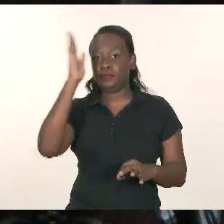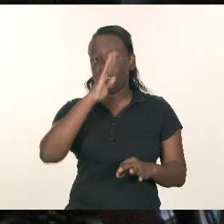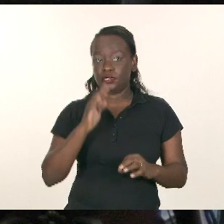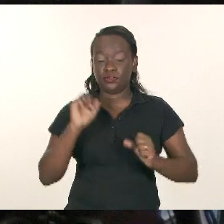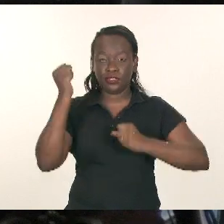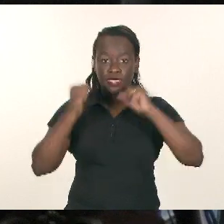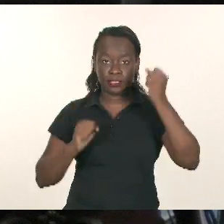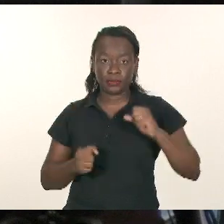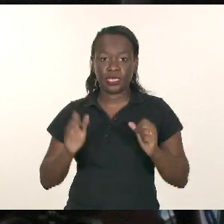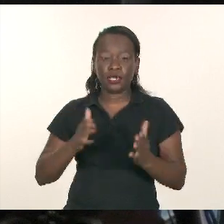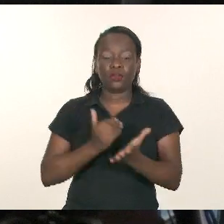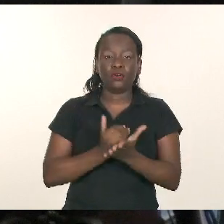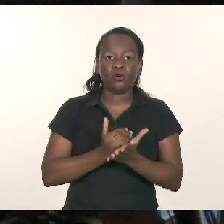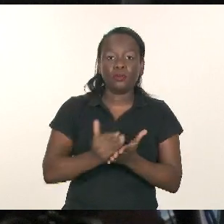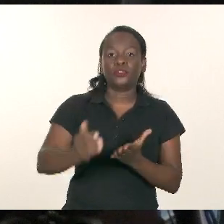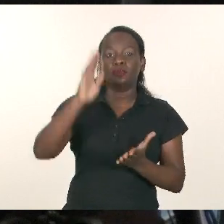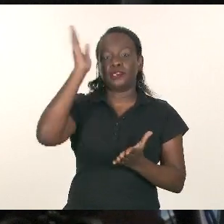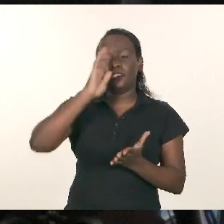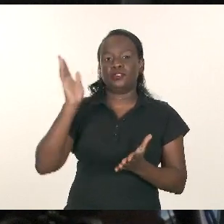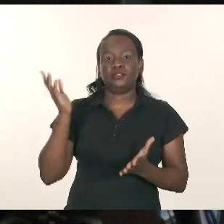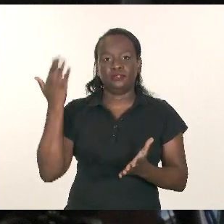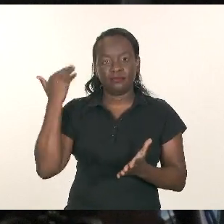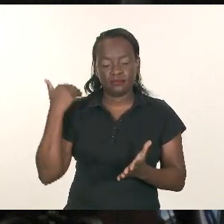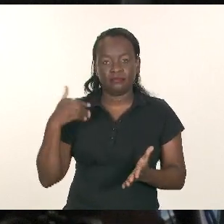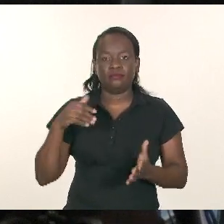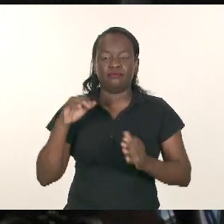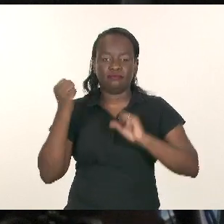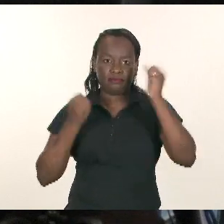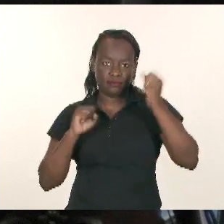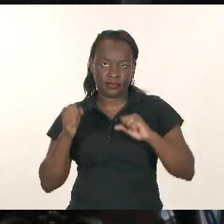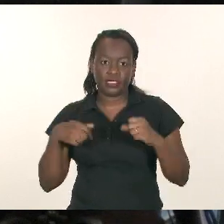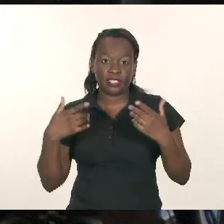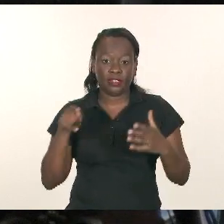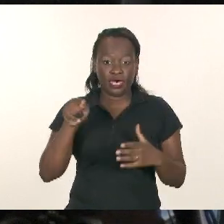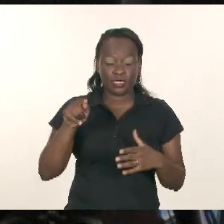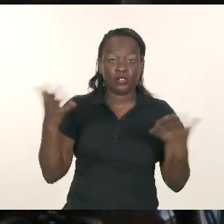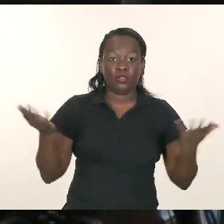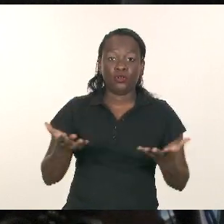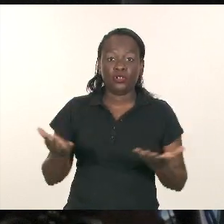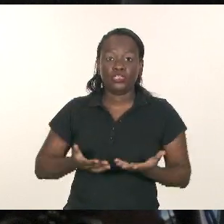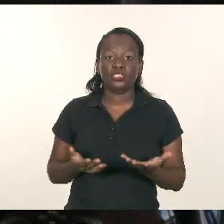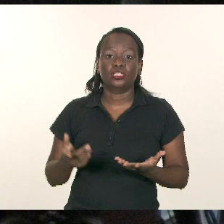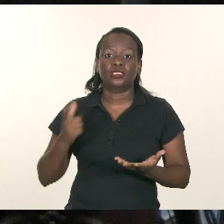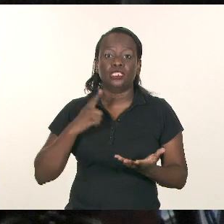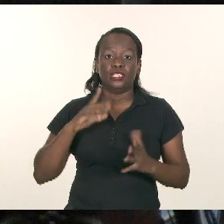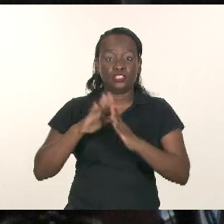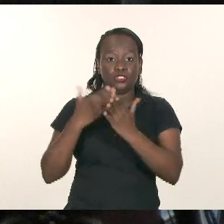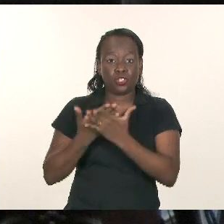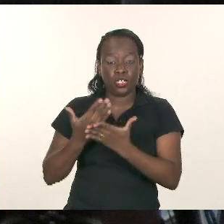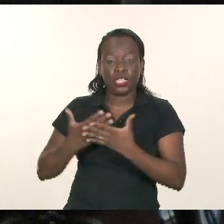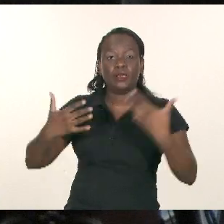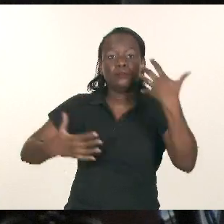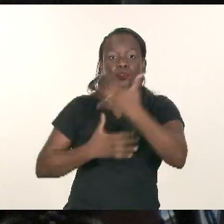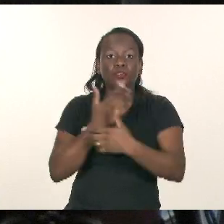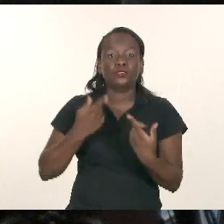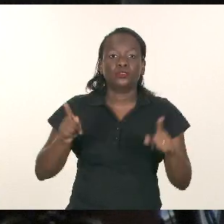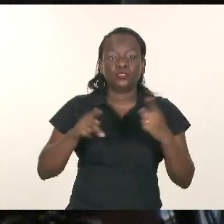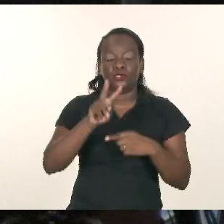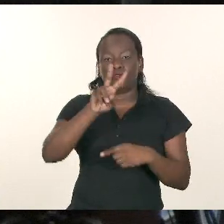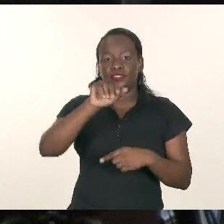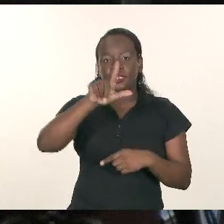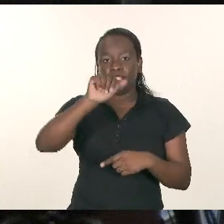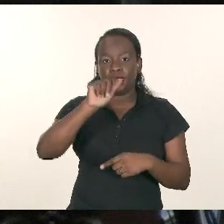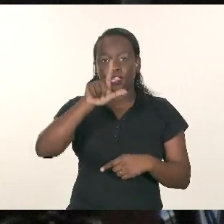Industrial, que era o início da industrialização do Brasil. Nessa fábrica hoje funciona uma escola de música Vila Lobos,